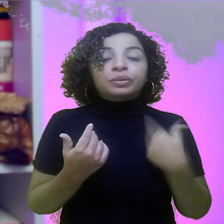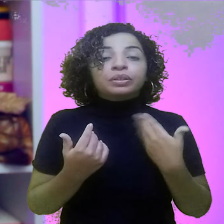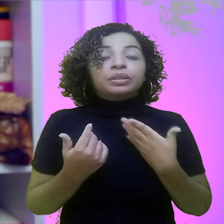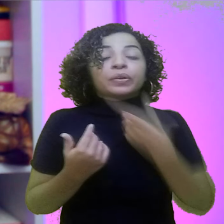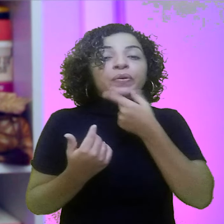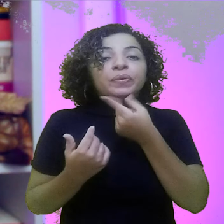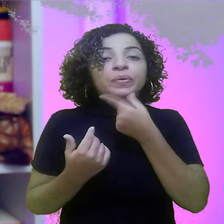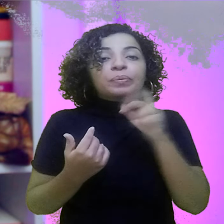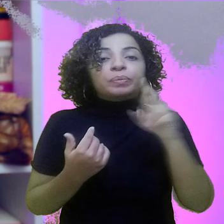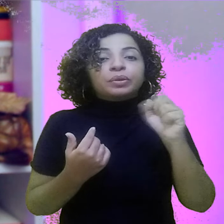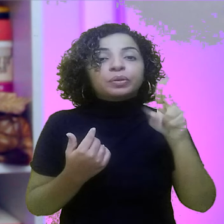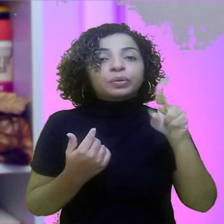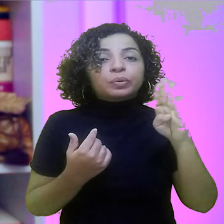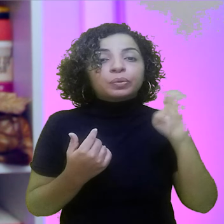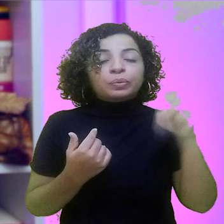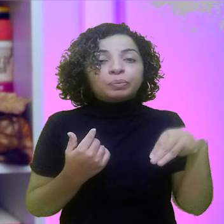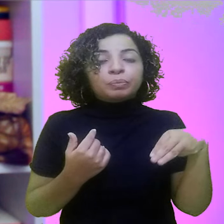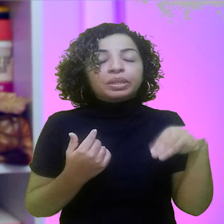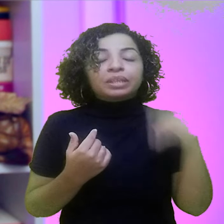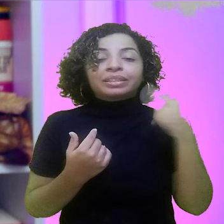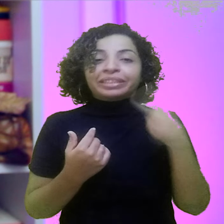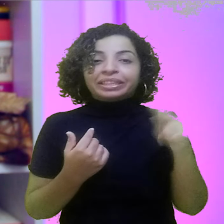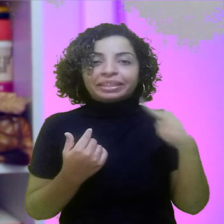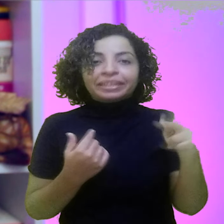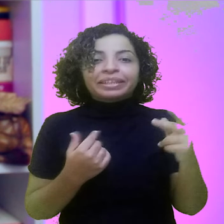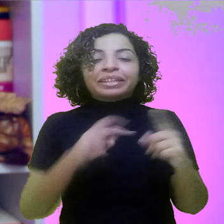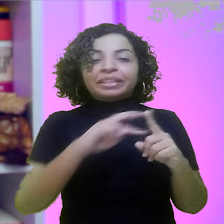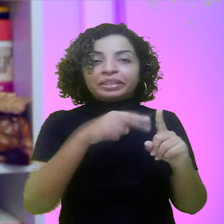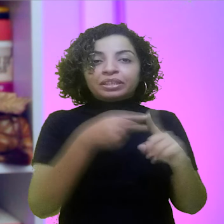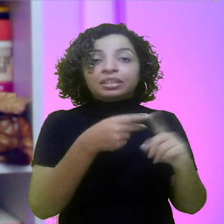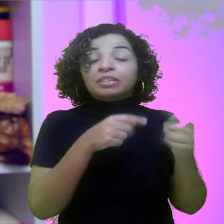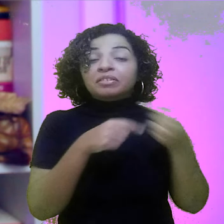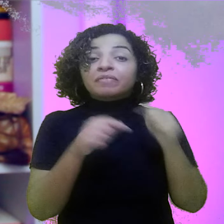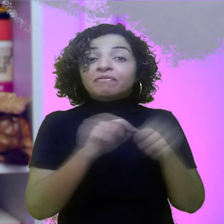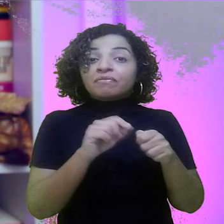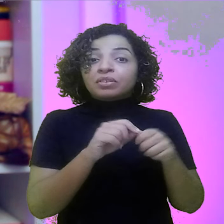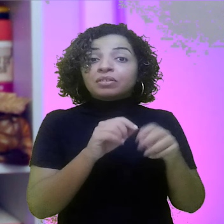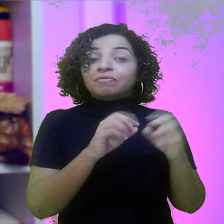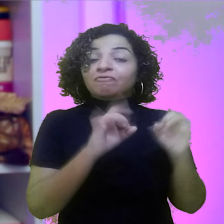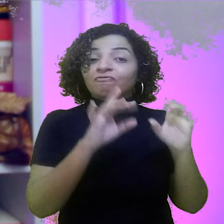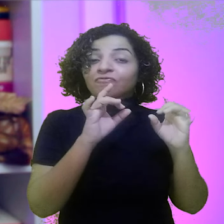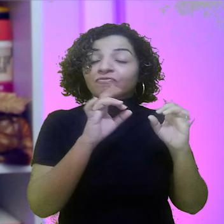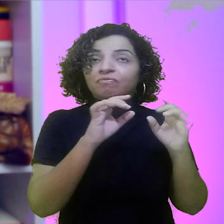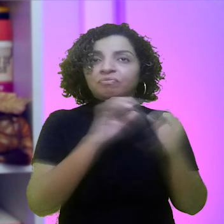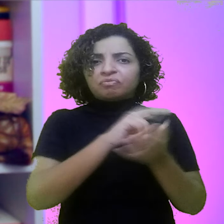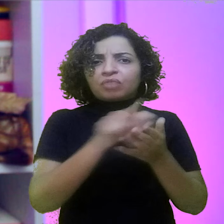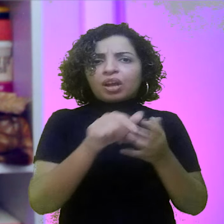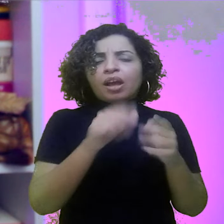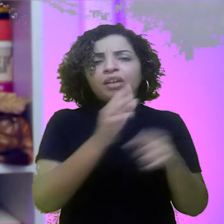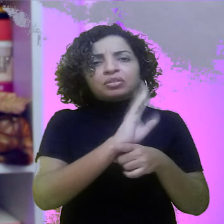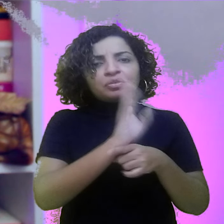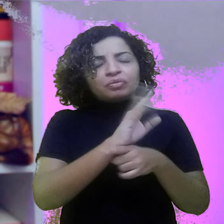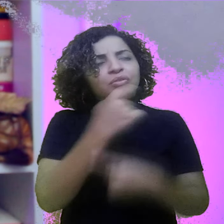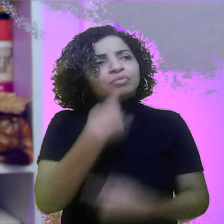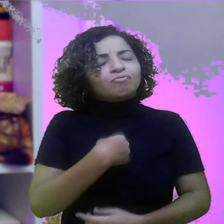Rubem, do Literatura Fora da Caixa. Vou deixar o link do canal dele aqui. Ele fez especial de vários livros com essa temática. E aí